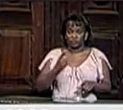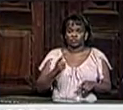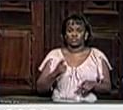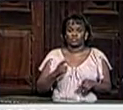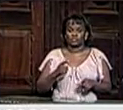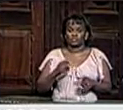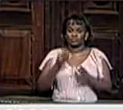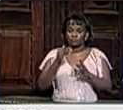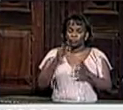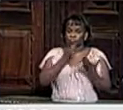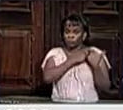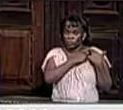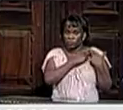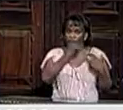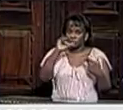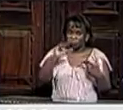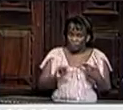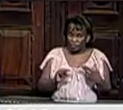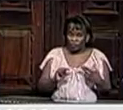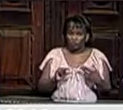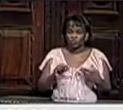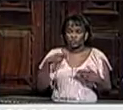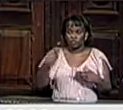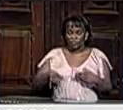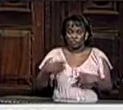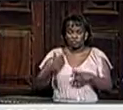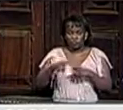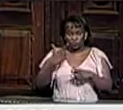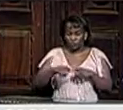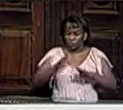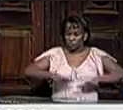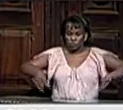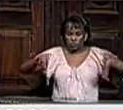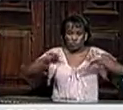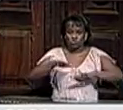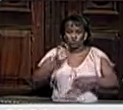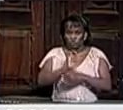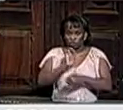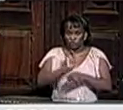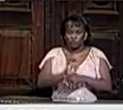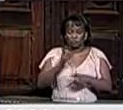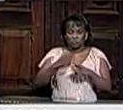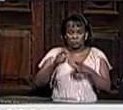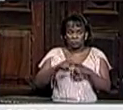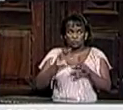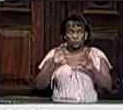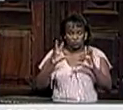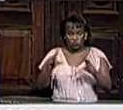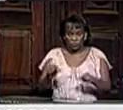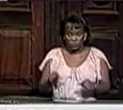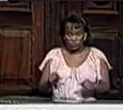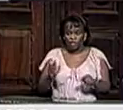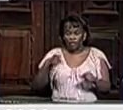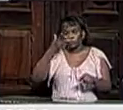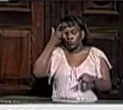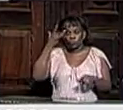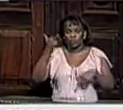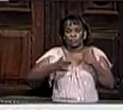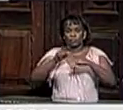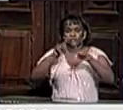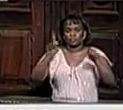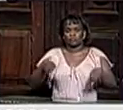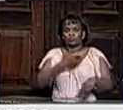menos responsabilidade nessa crise toda desencadeada é o servidor